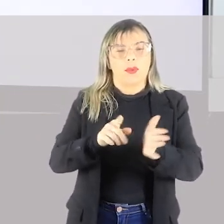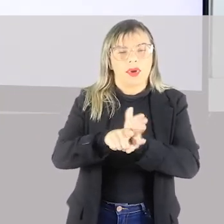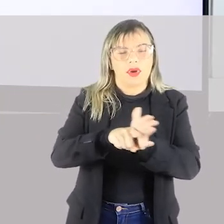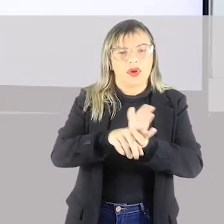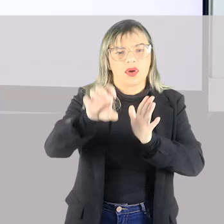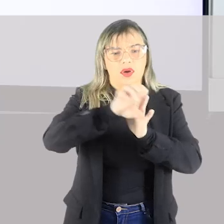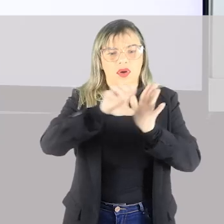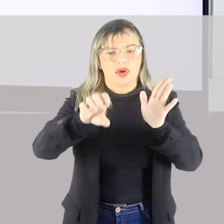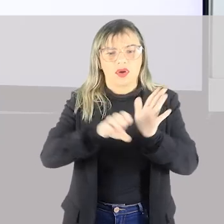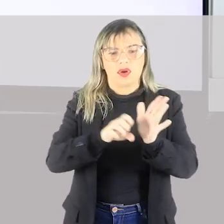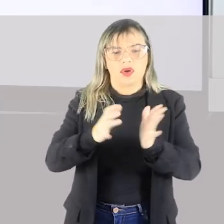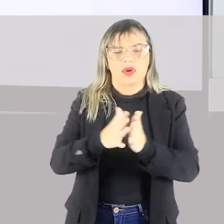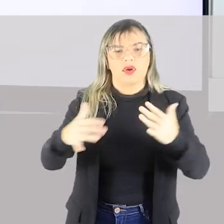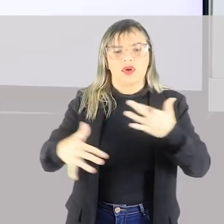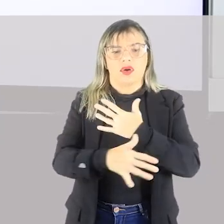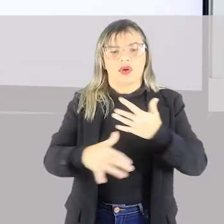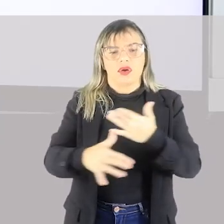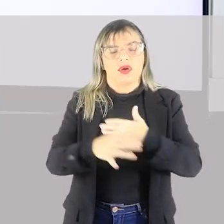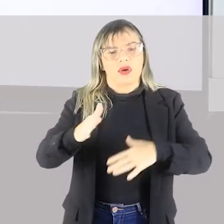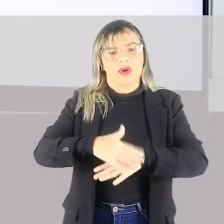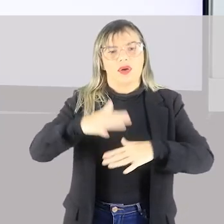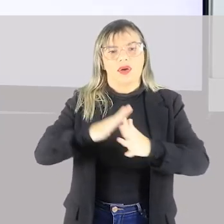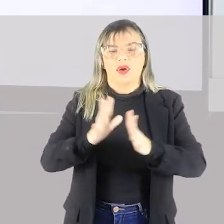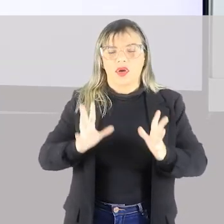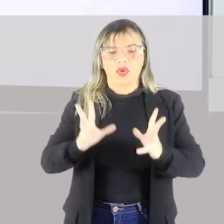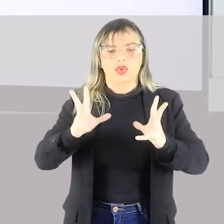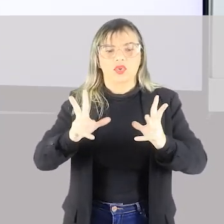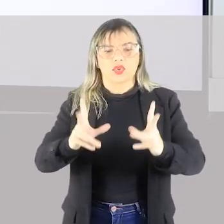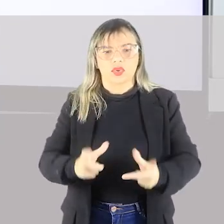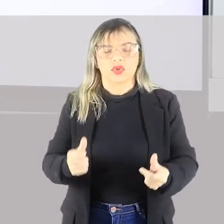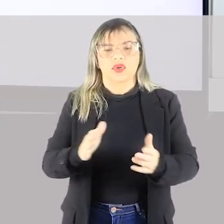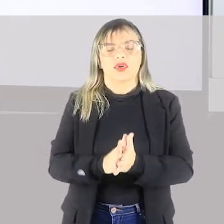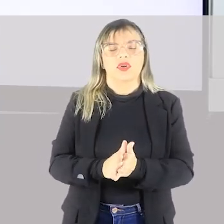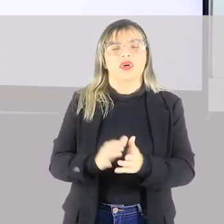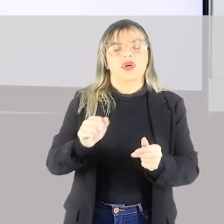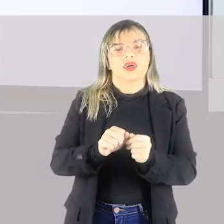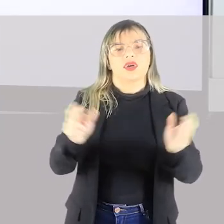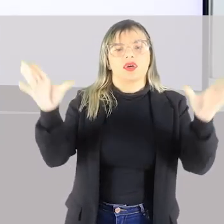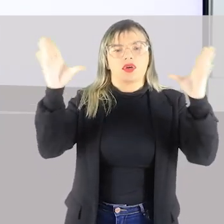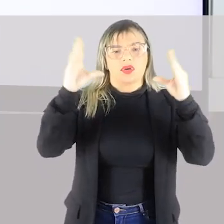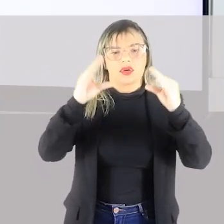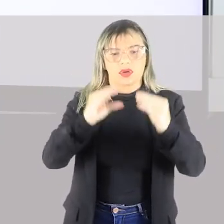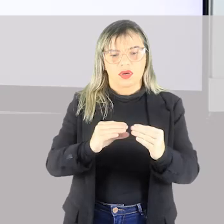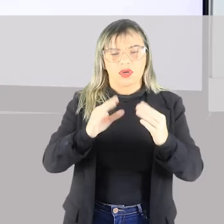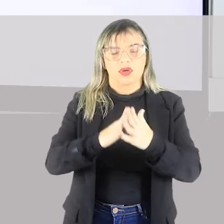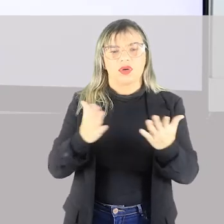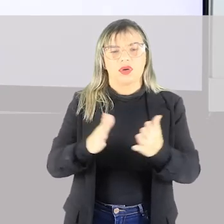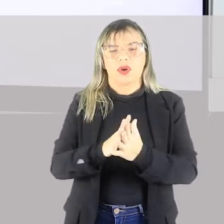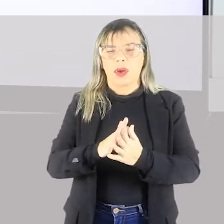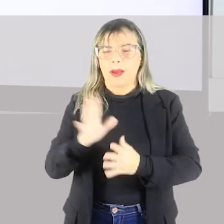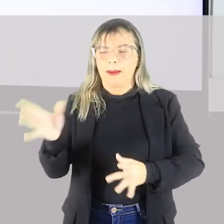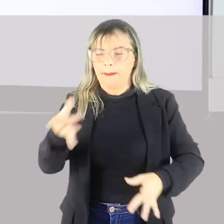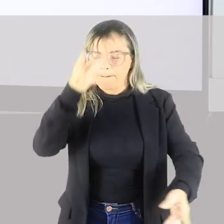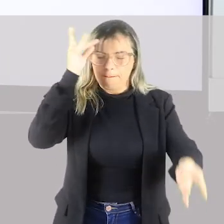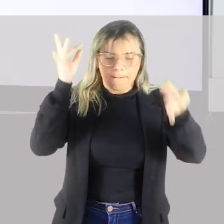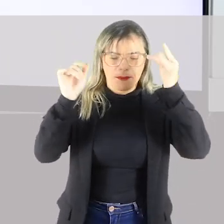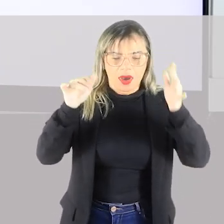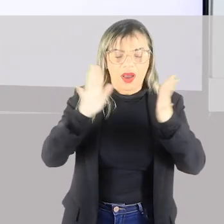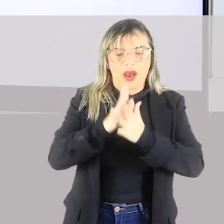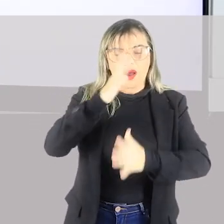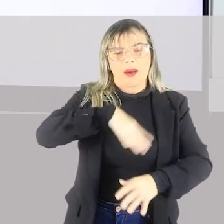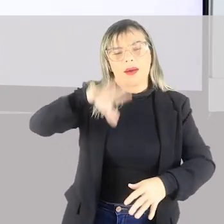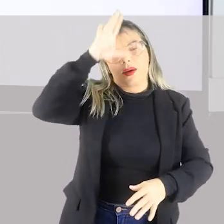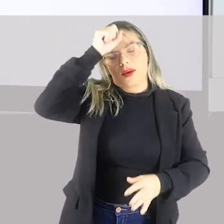dizendo aqui, só que de uma maneira mais completa, né? A gente está fazendo aqui um resumão, a gente está fazendo um apanhado daquilo que é mais